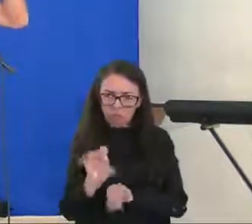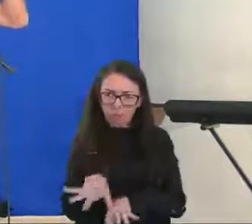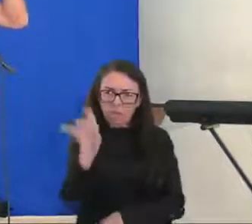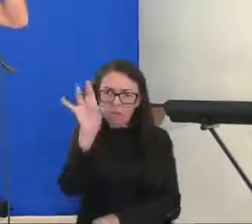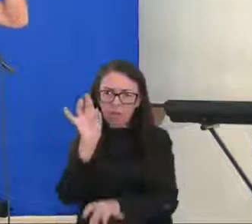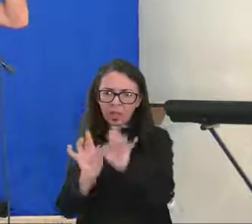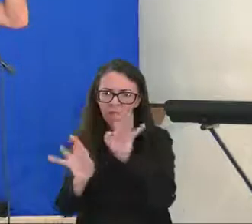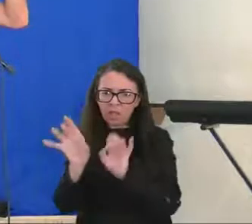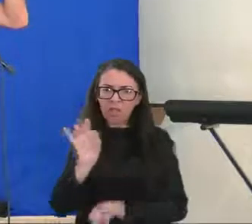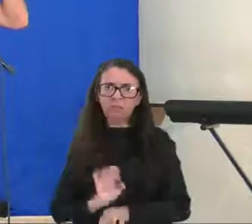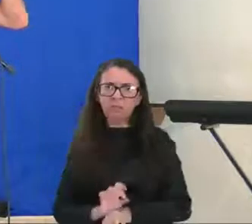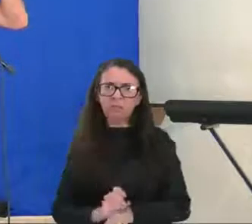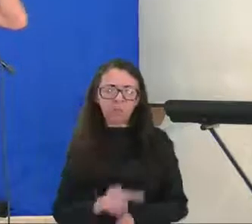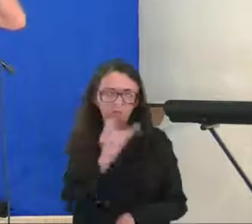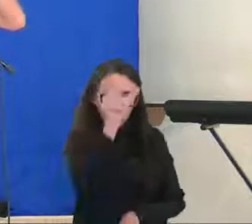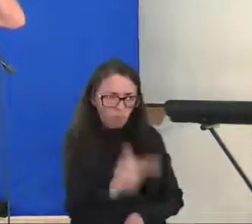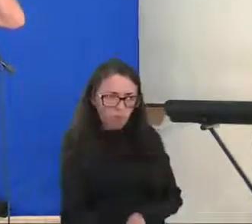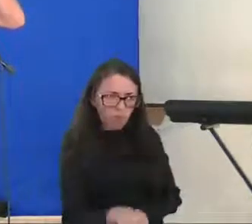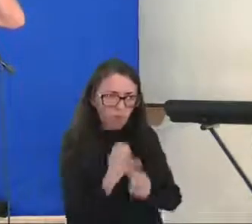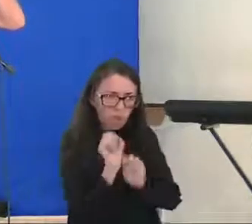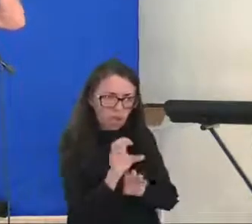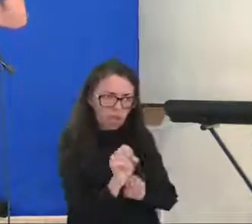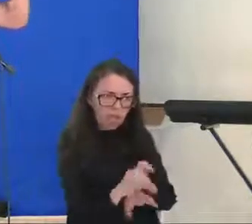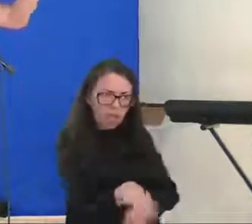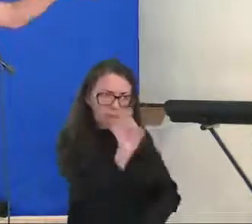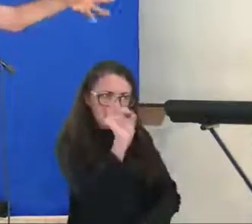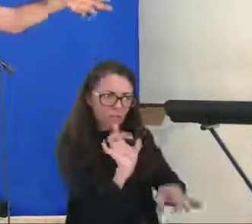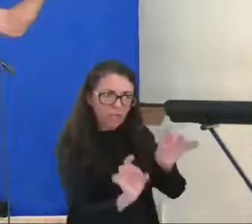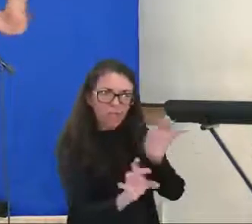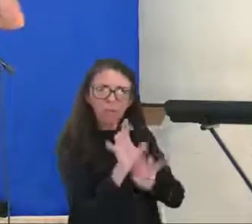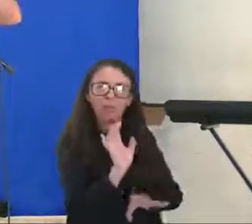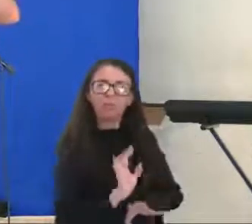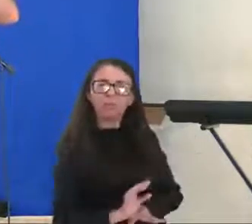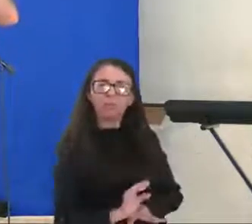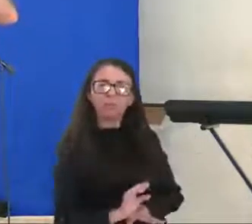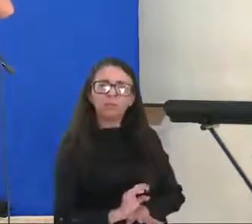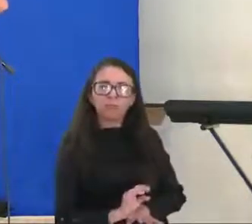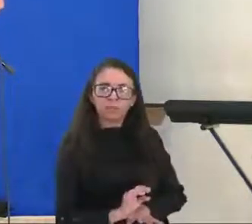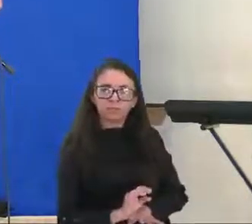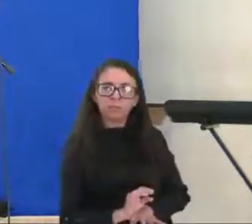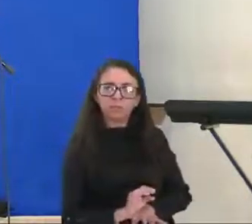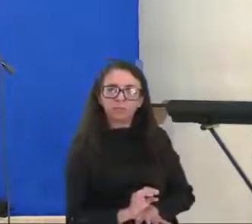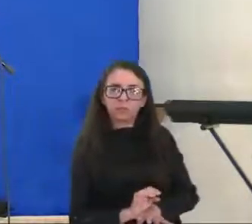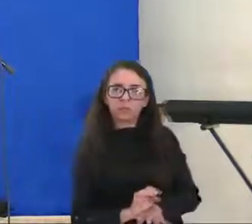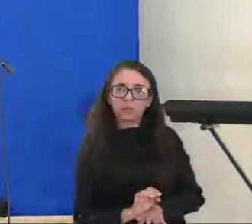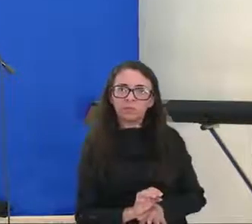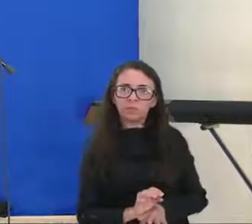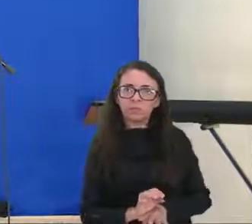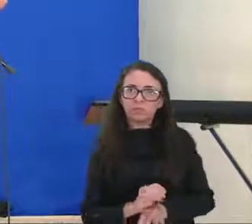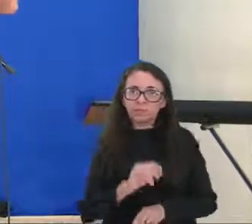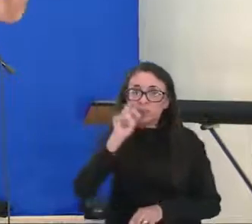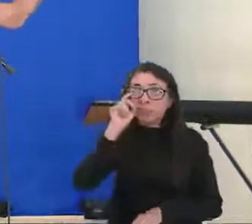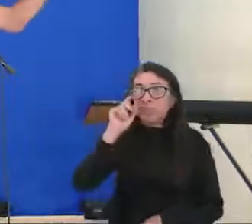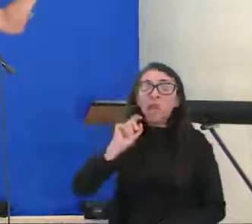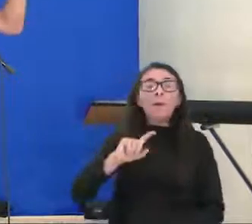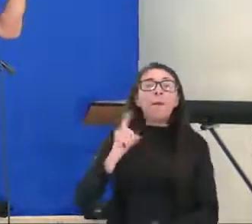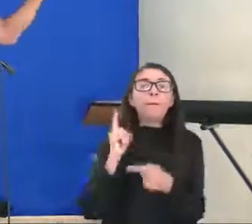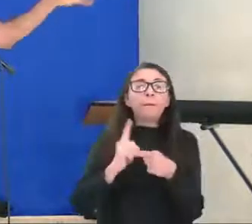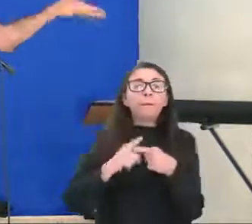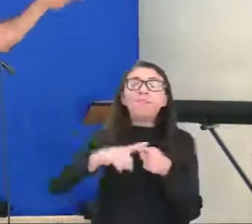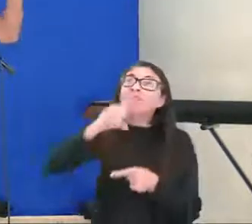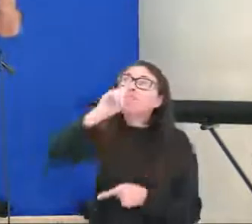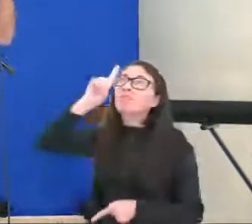fisiologia, né? Como é que é? Anatomia. Nossa, eu acho que tem não sei quantos